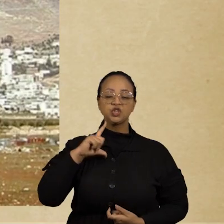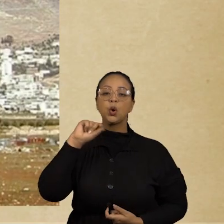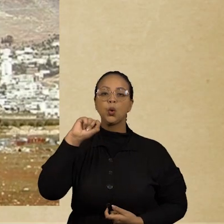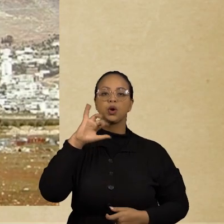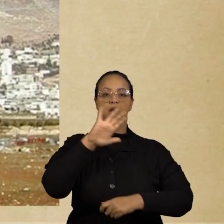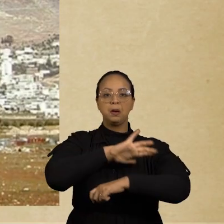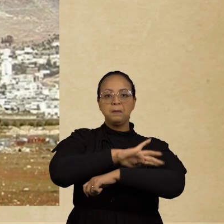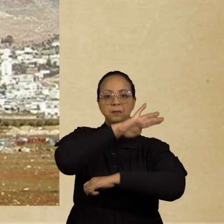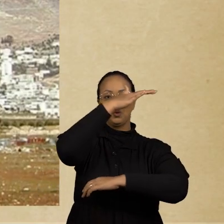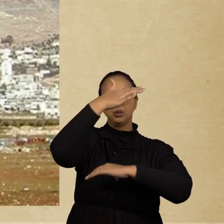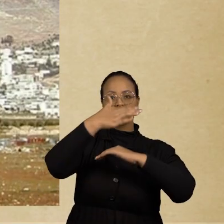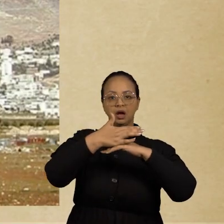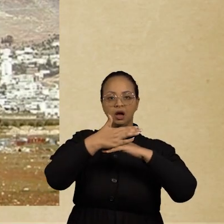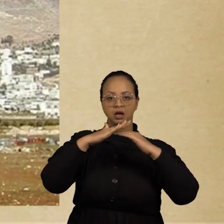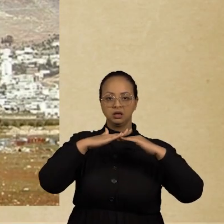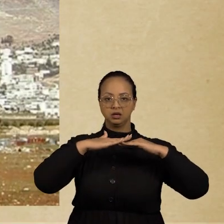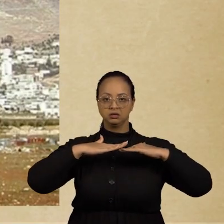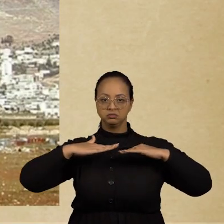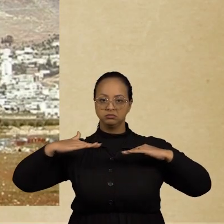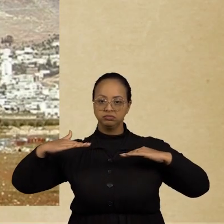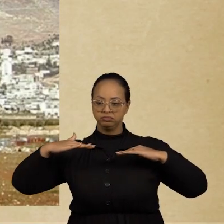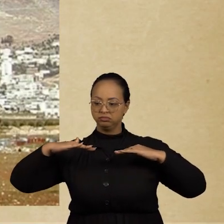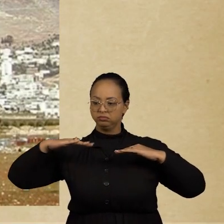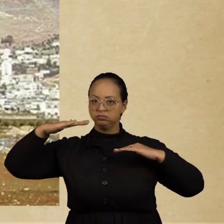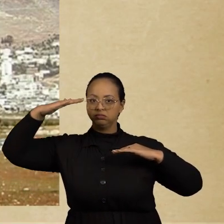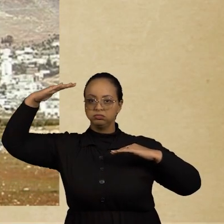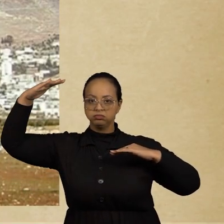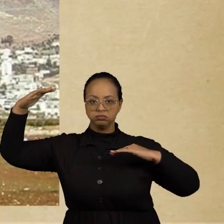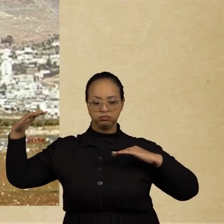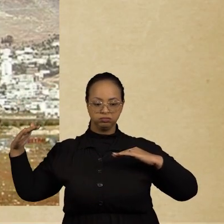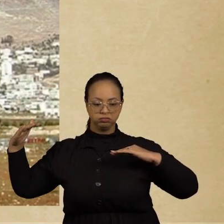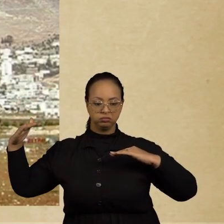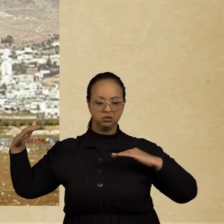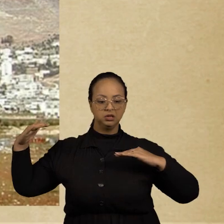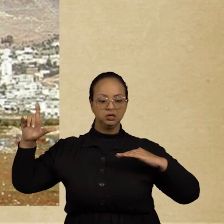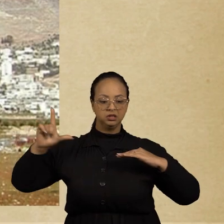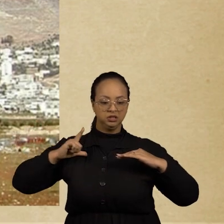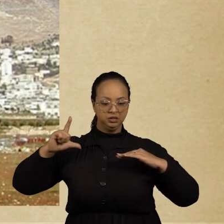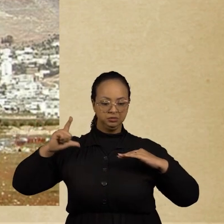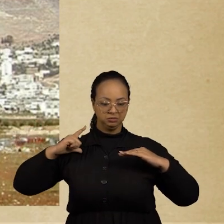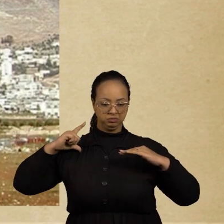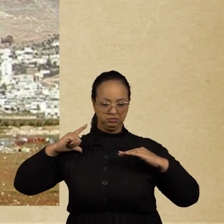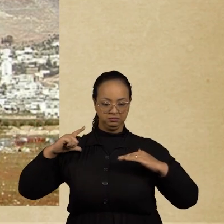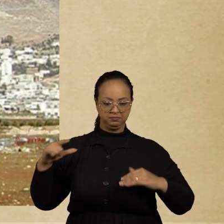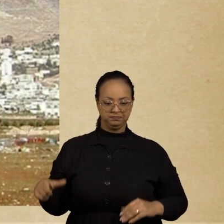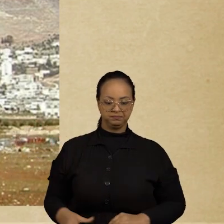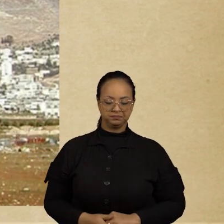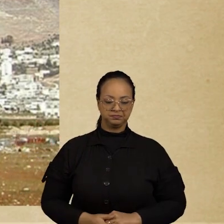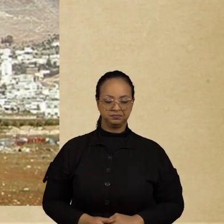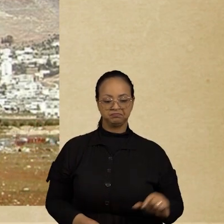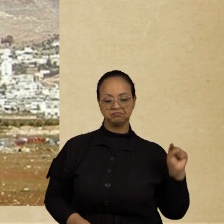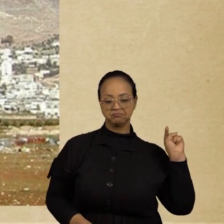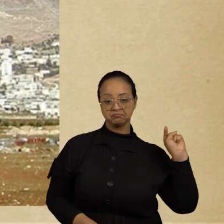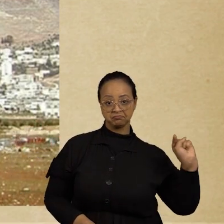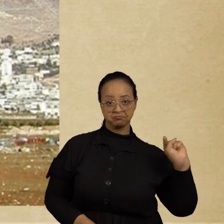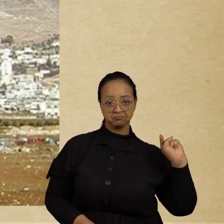essas montanhas, elas são até conhecidas na Bíblia, logo à frente, que era o Monte